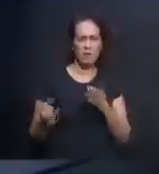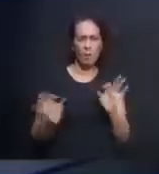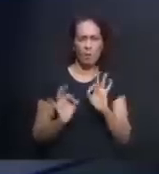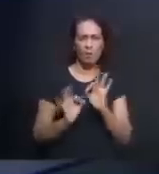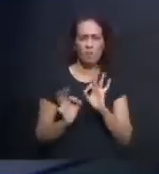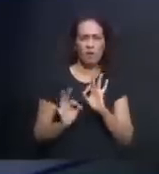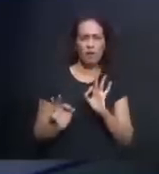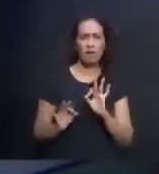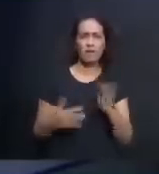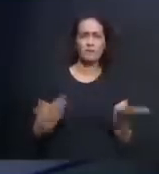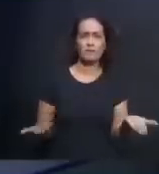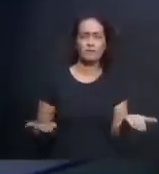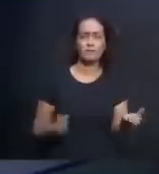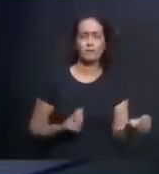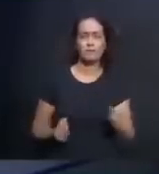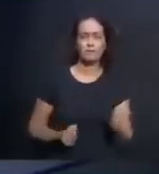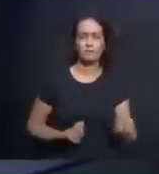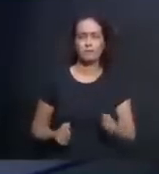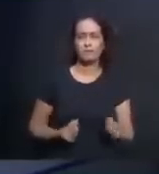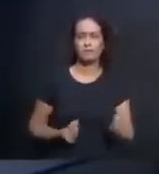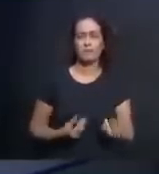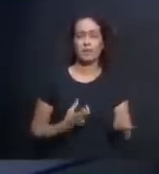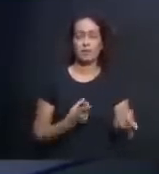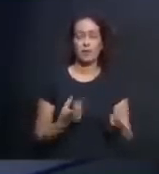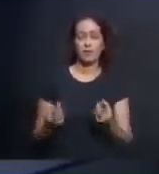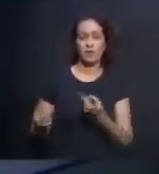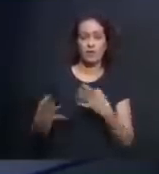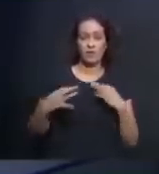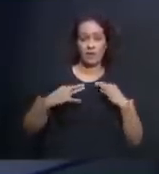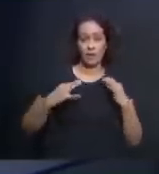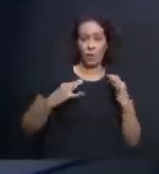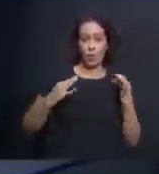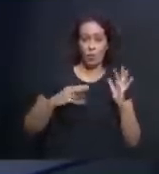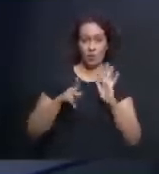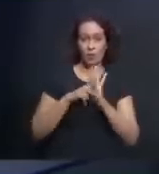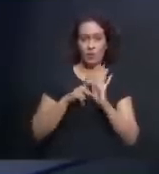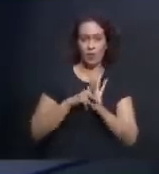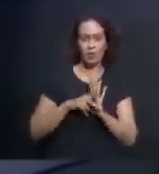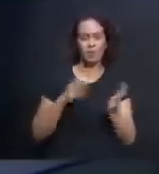gente. Jesus amado. Eles estão vendendo a roupa do corpo. Pode comprar.